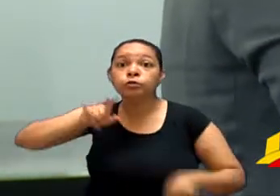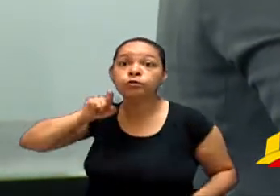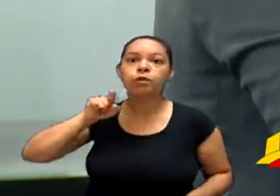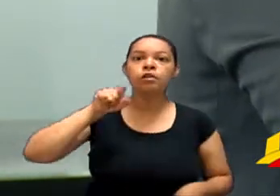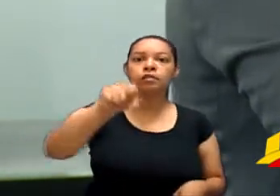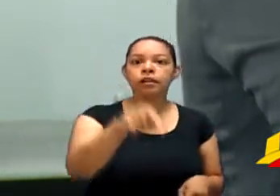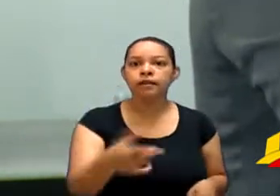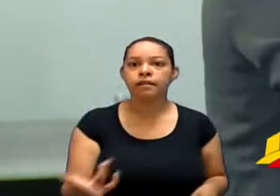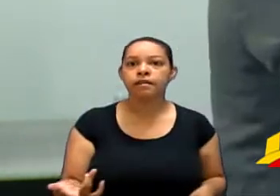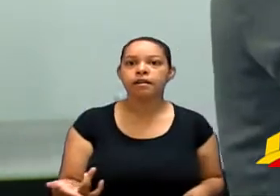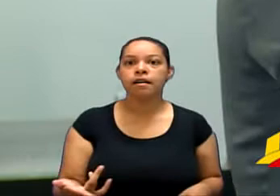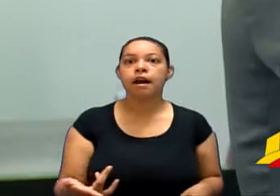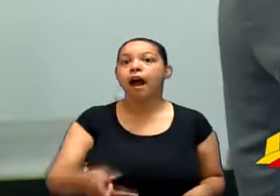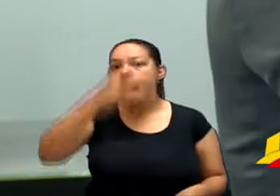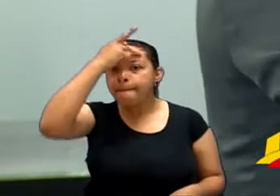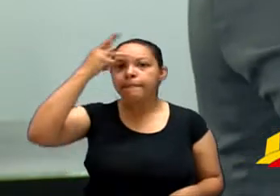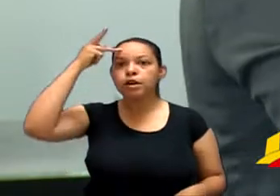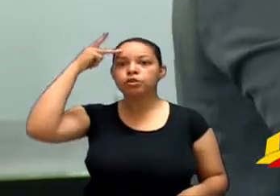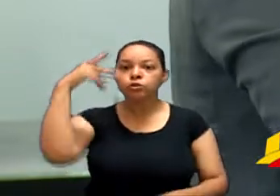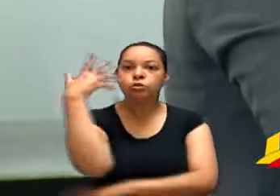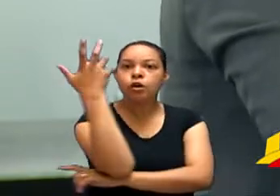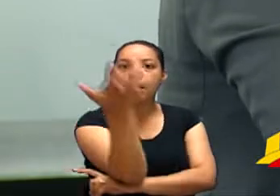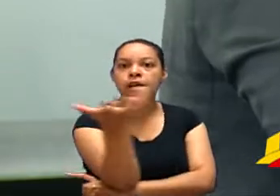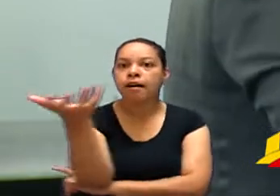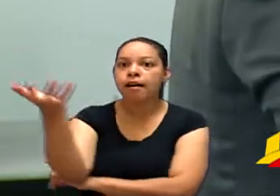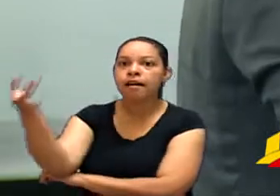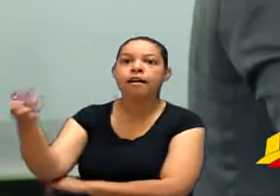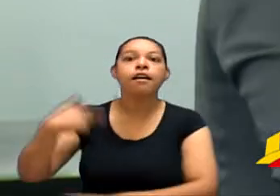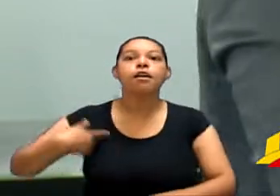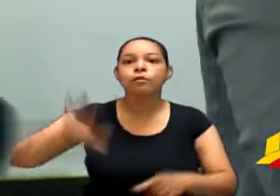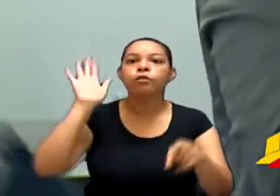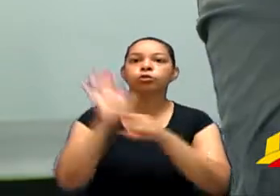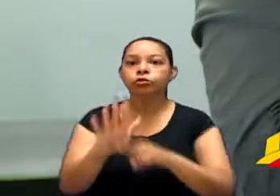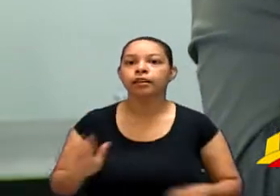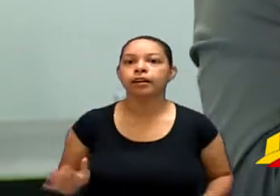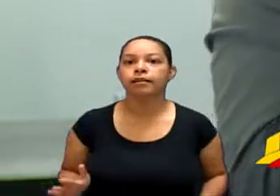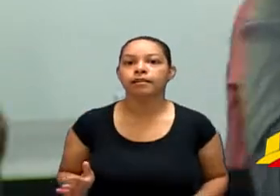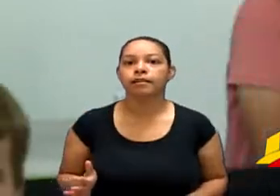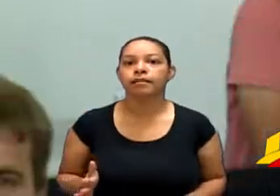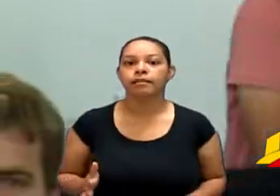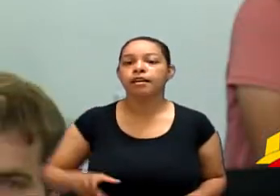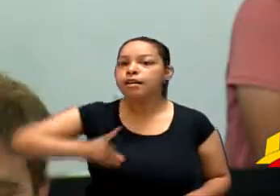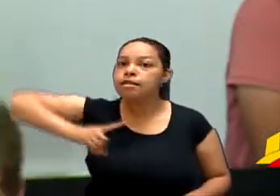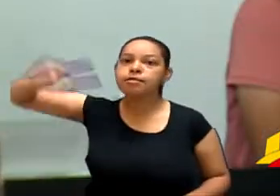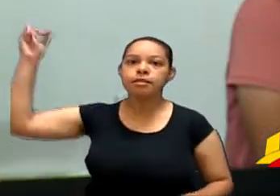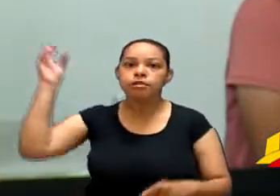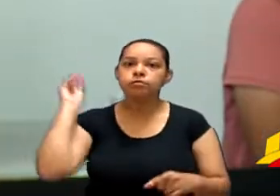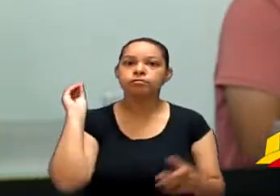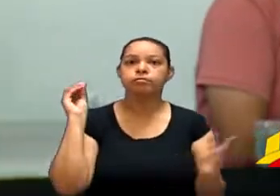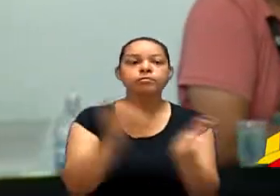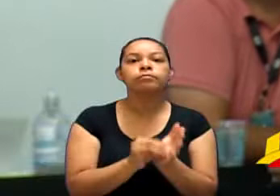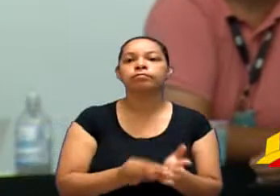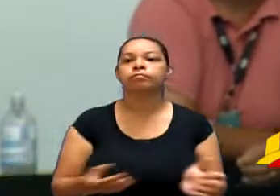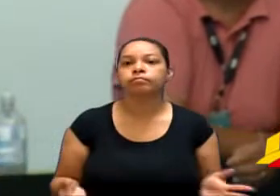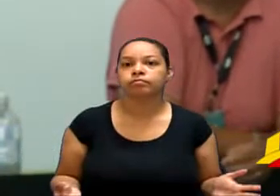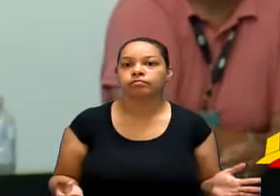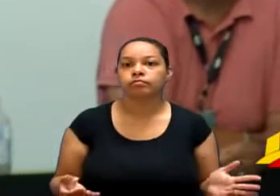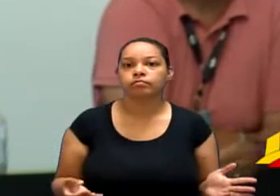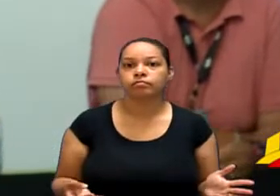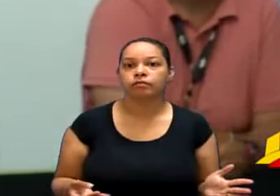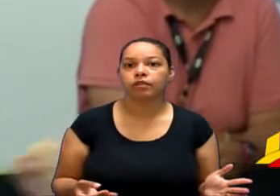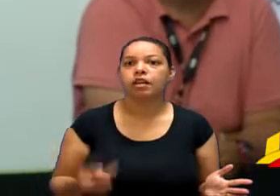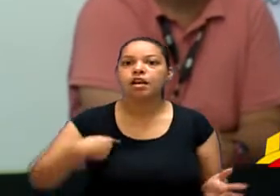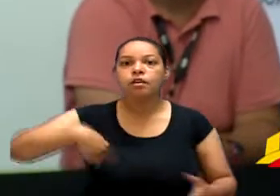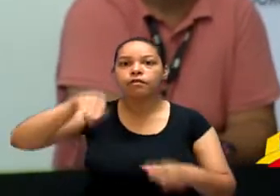o morador de rua que não tem o que comer eu vou atender aqui no centro da cidade também porque Deus que colocou lá Rodrigo mas eu vou voltar